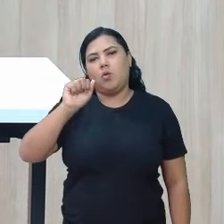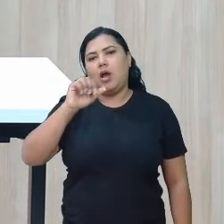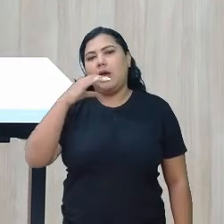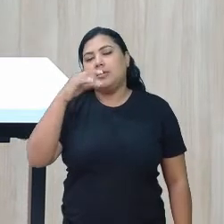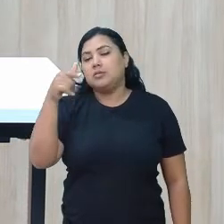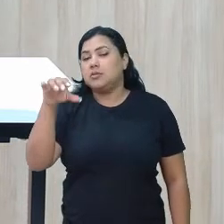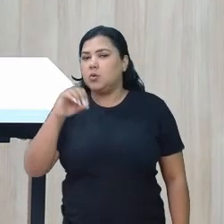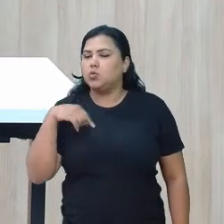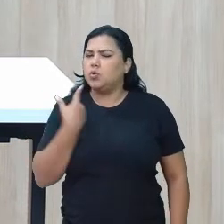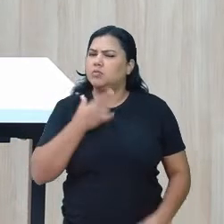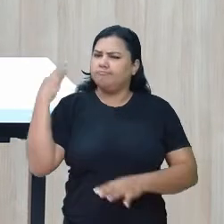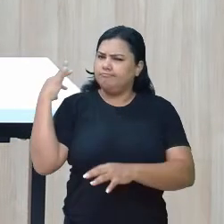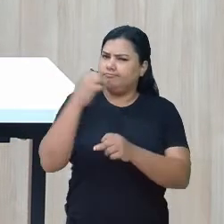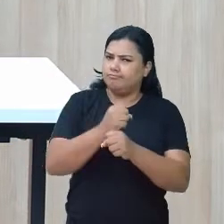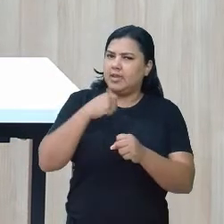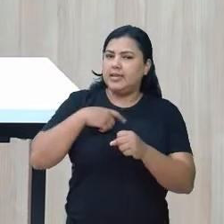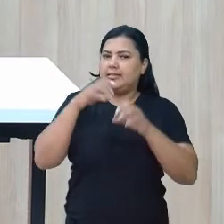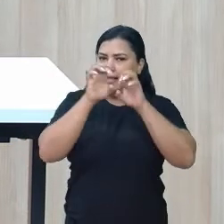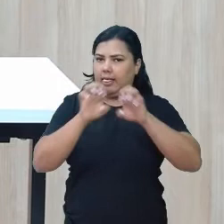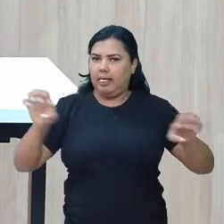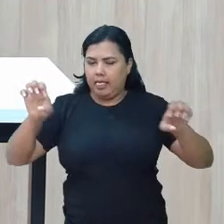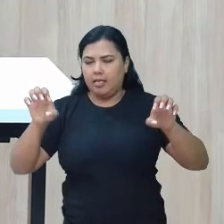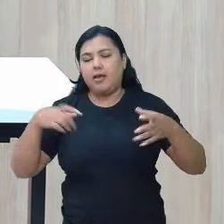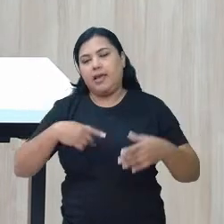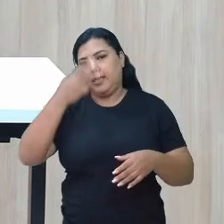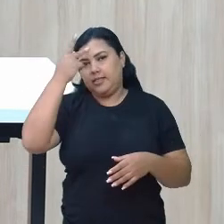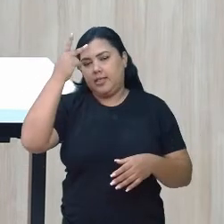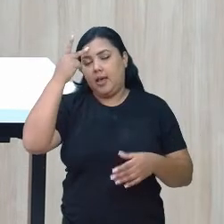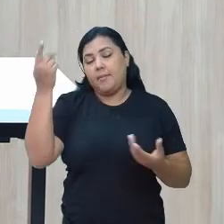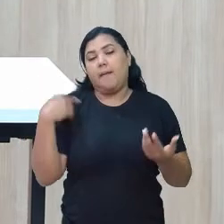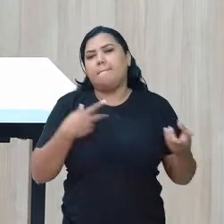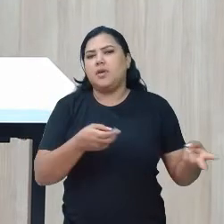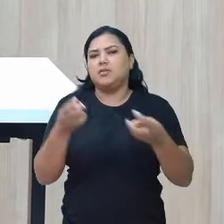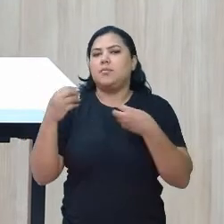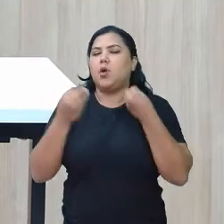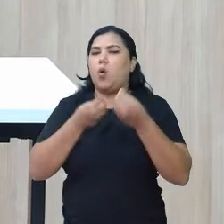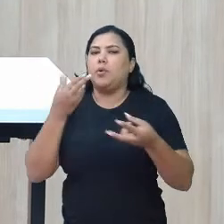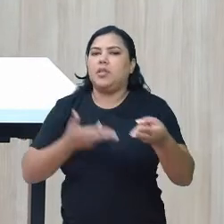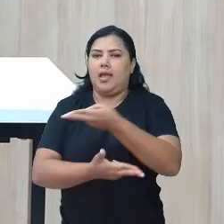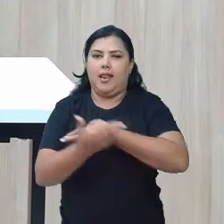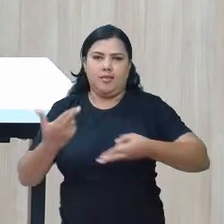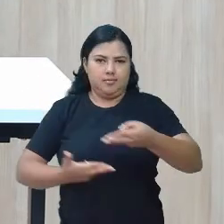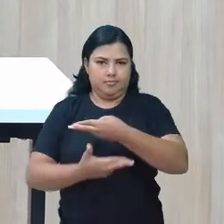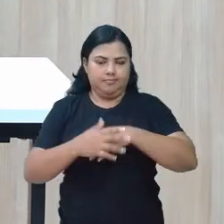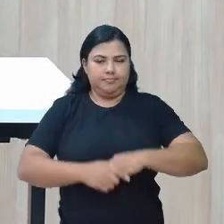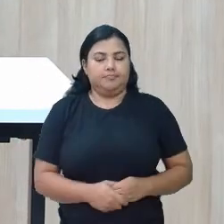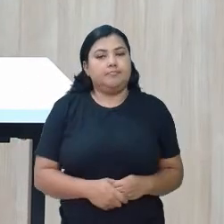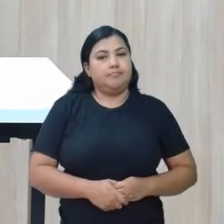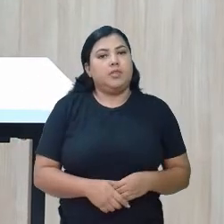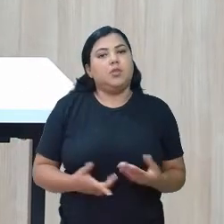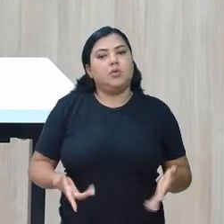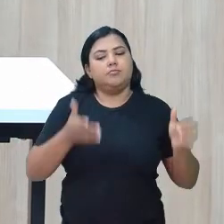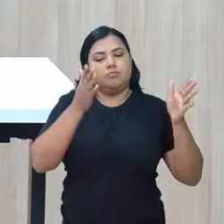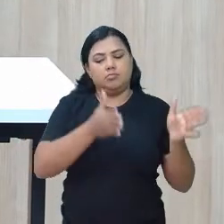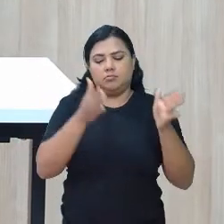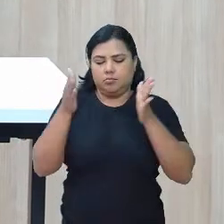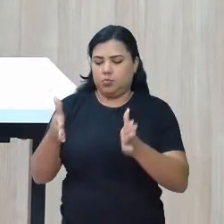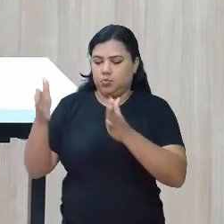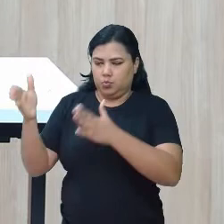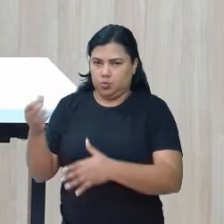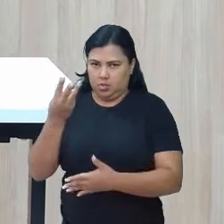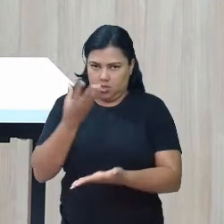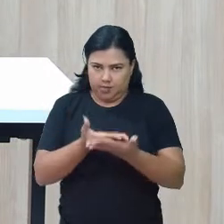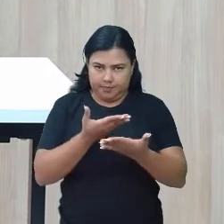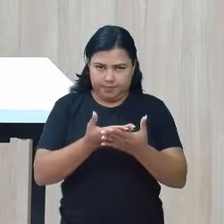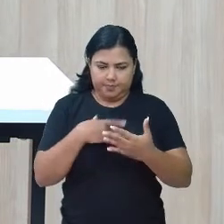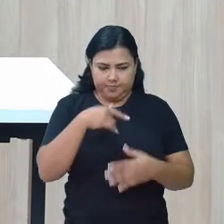gente começar a perceber a relação com as inequações, tá certo? Então, nesse período de 3 aulas, a gente vai trabalhar nessa